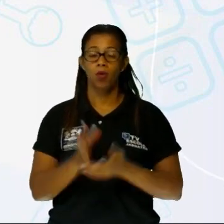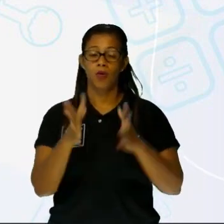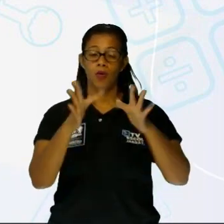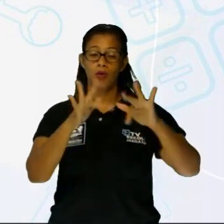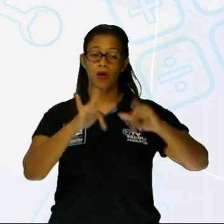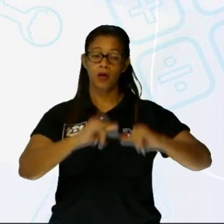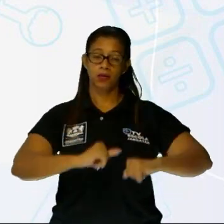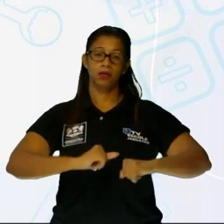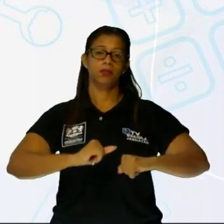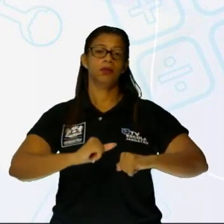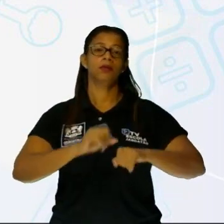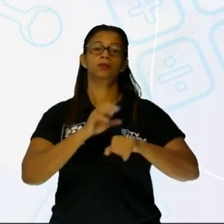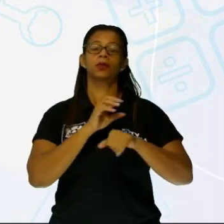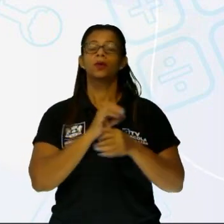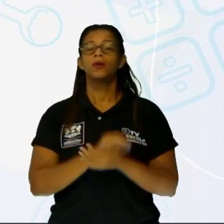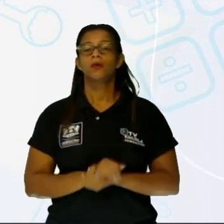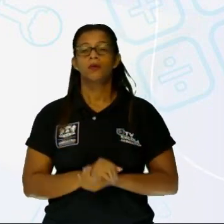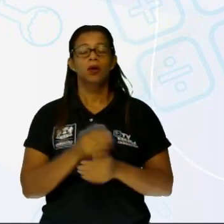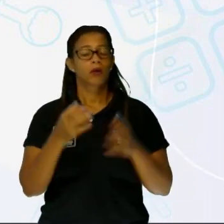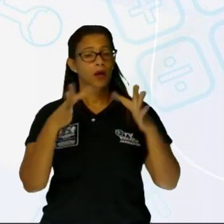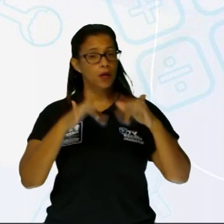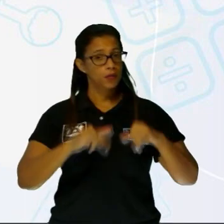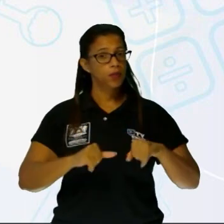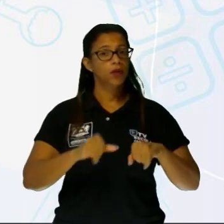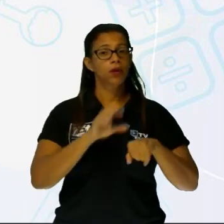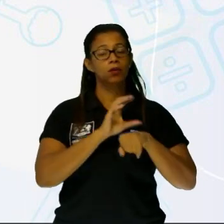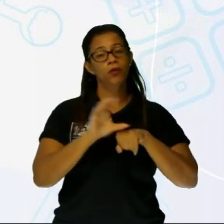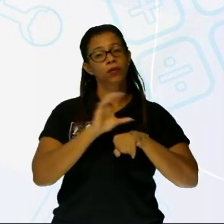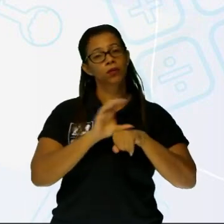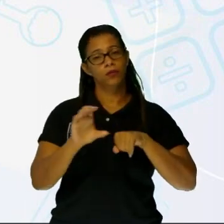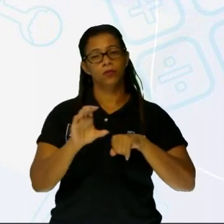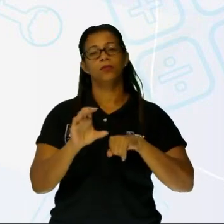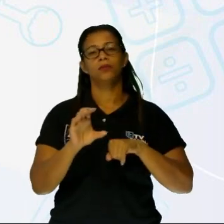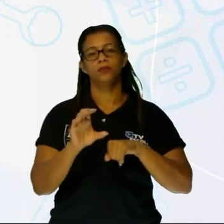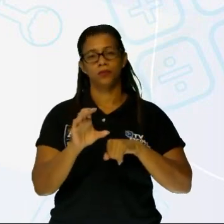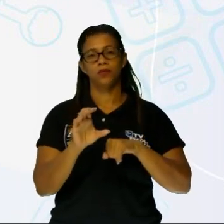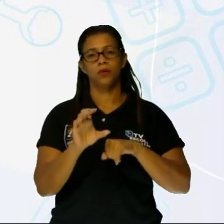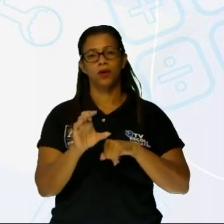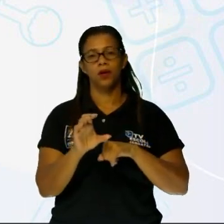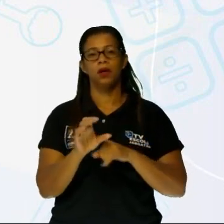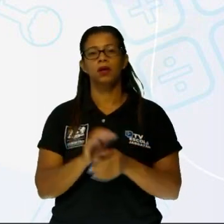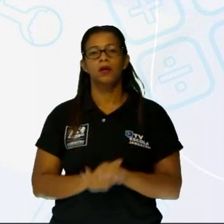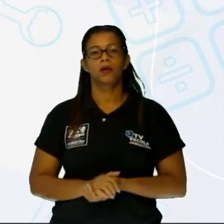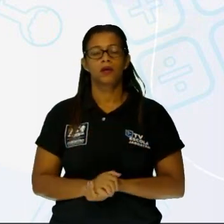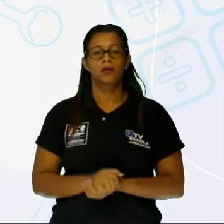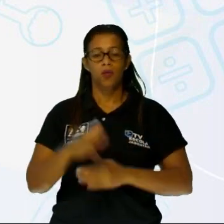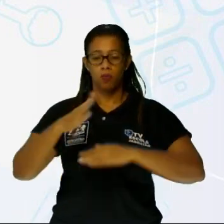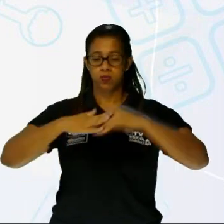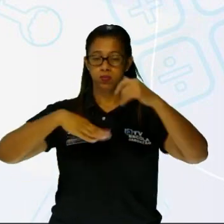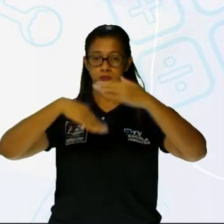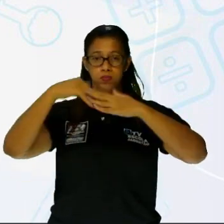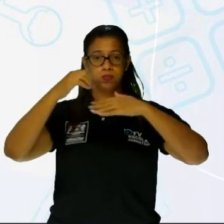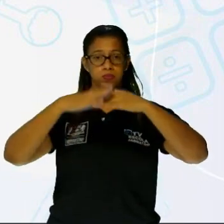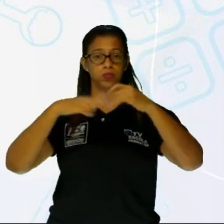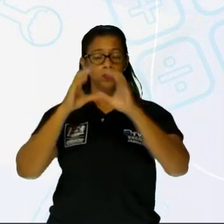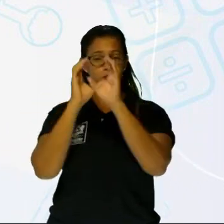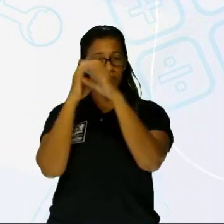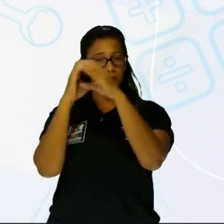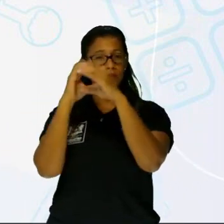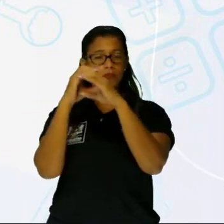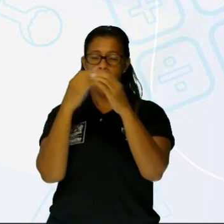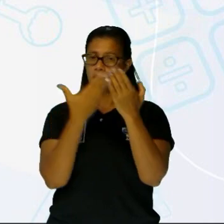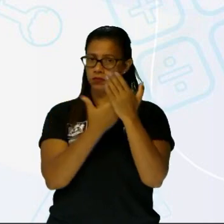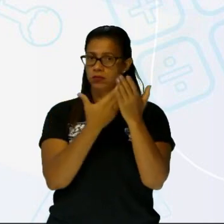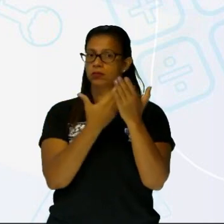curso dela, né? Ela ser uma grande engenheira. Afinal, ela estudou muito justamente para passar